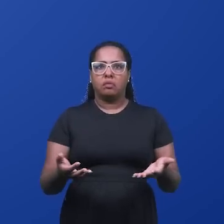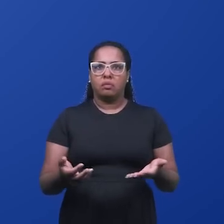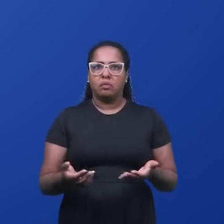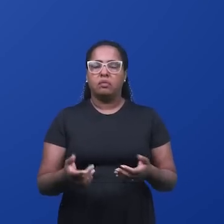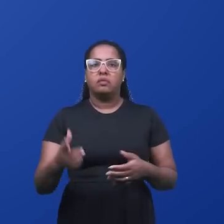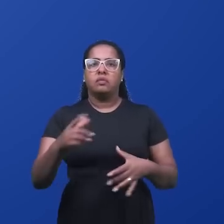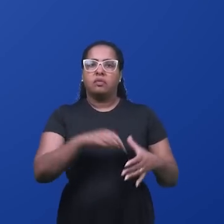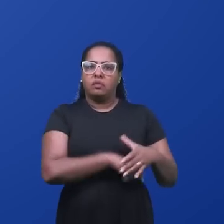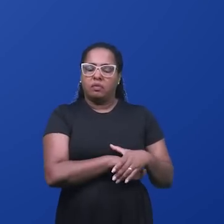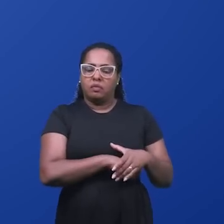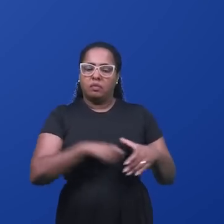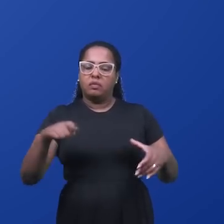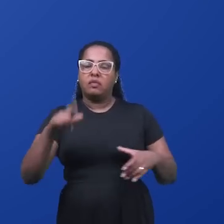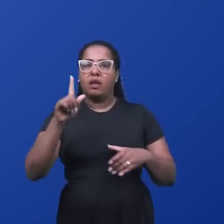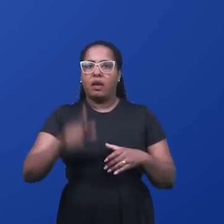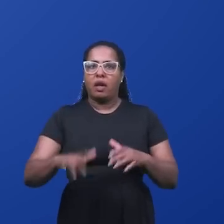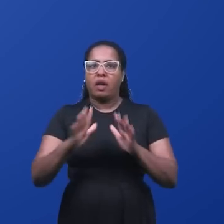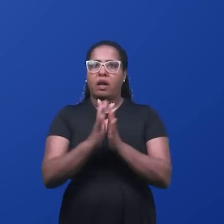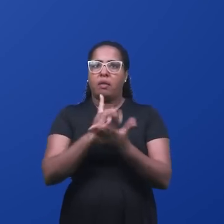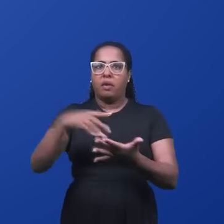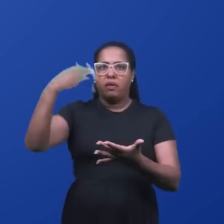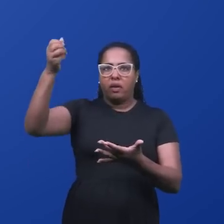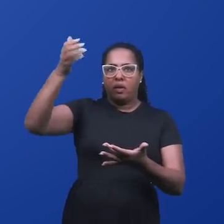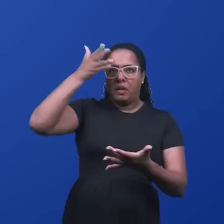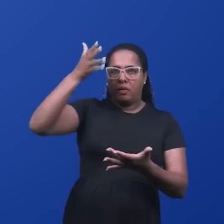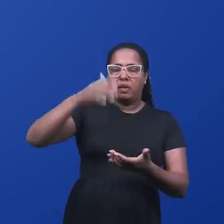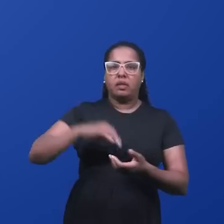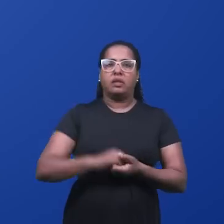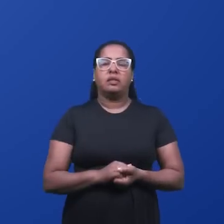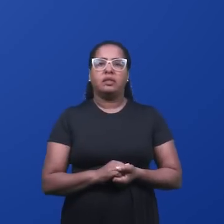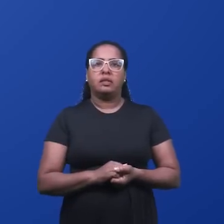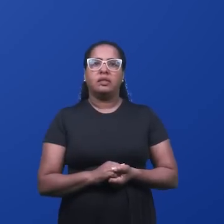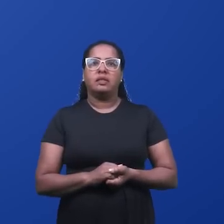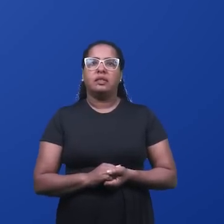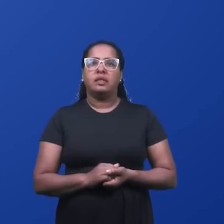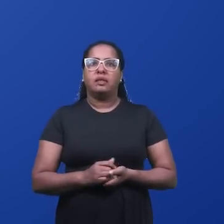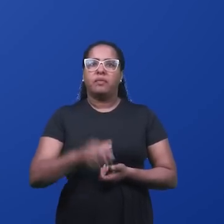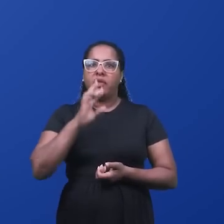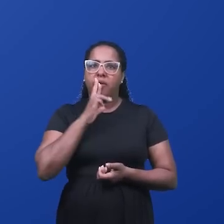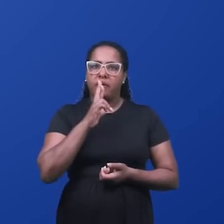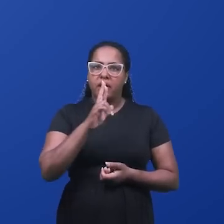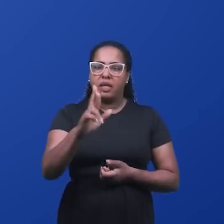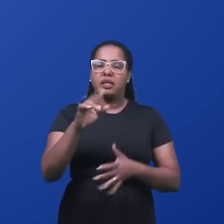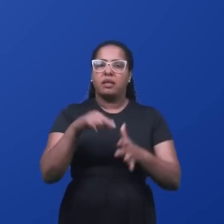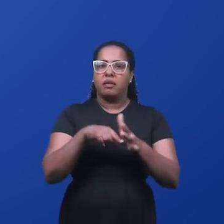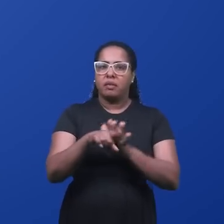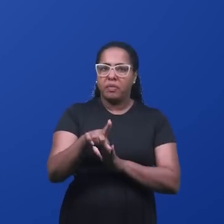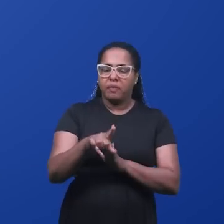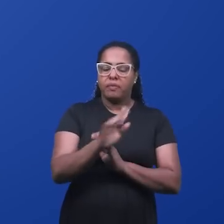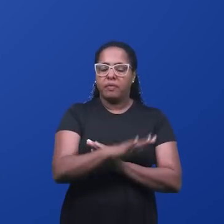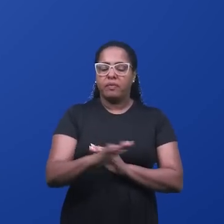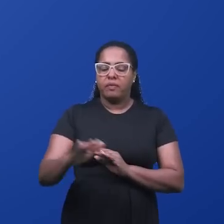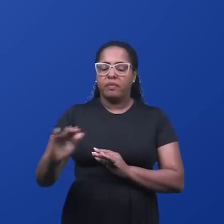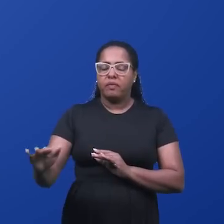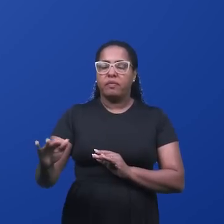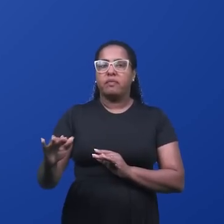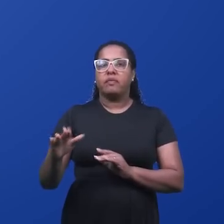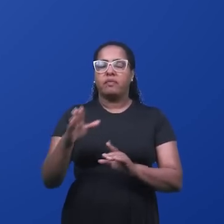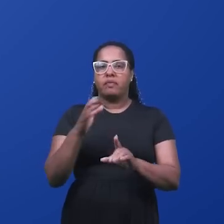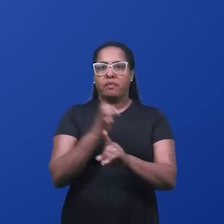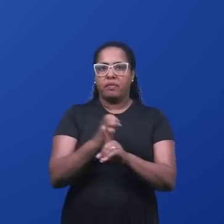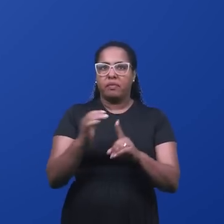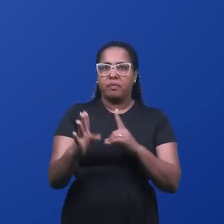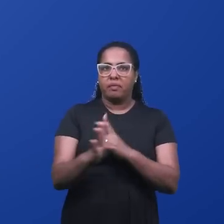a espada é a palavra revelada. A Tássila vai responder a pergunta das crianças da